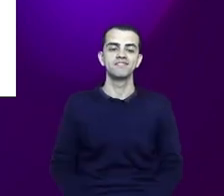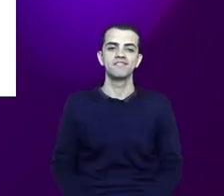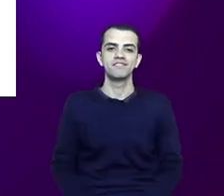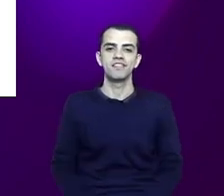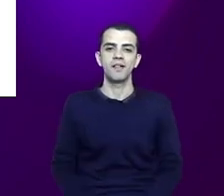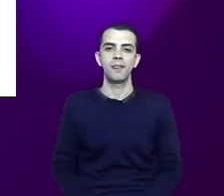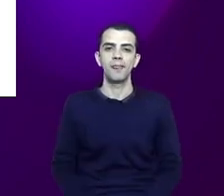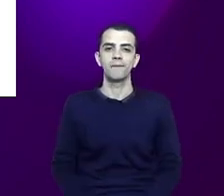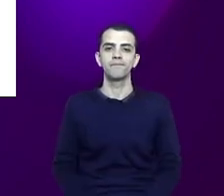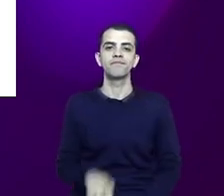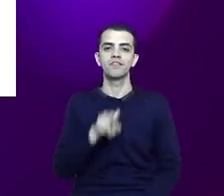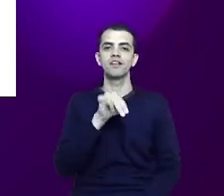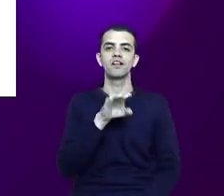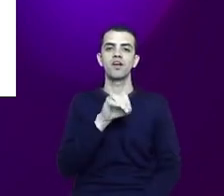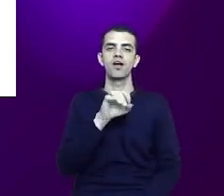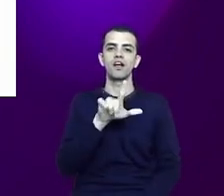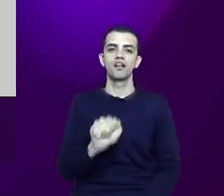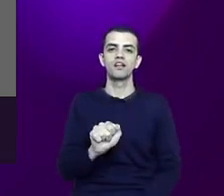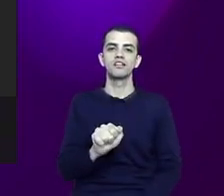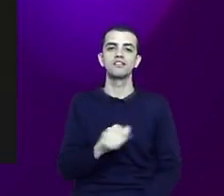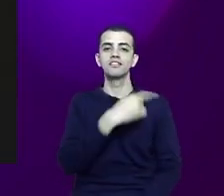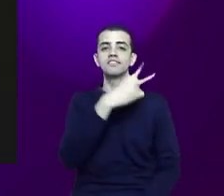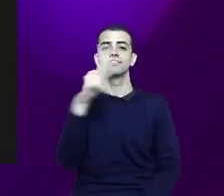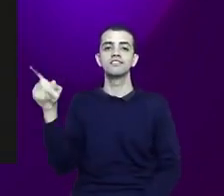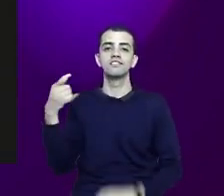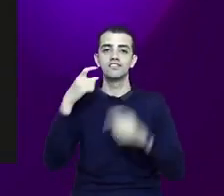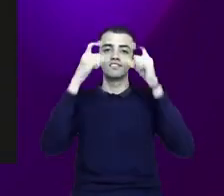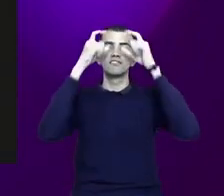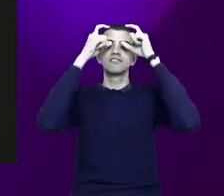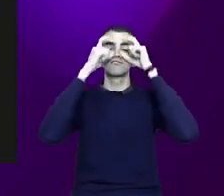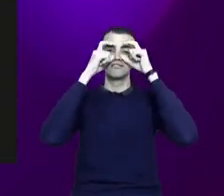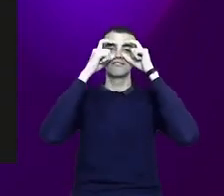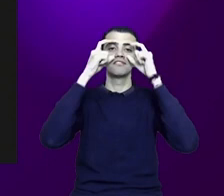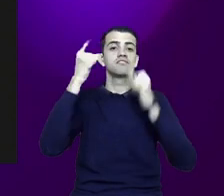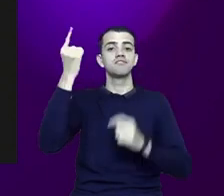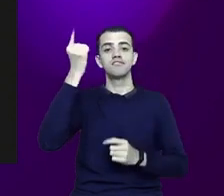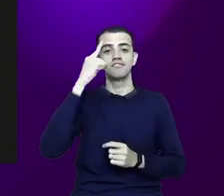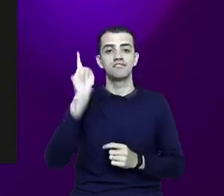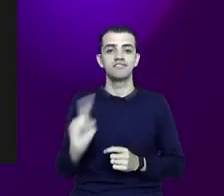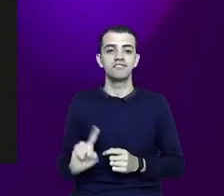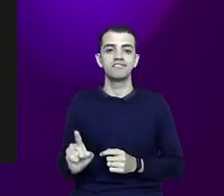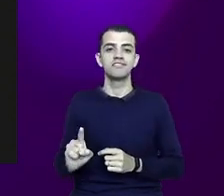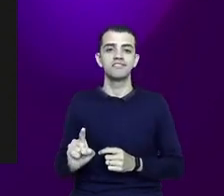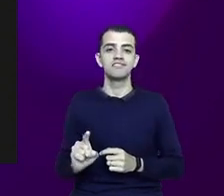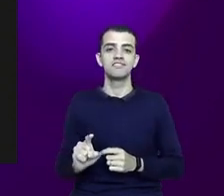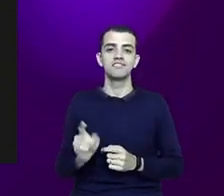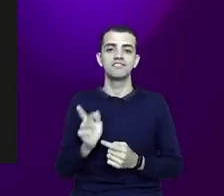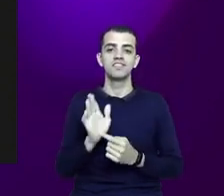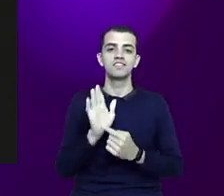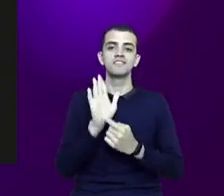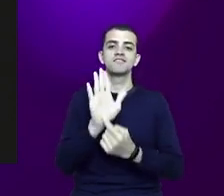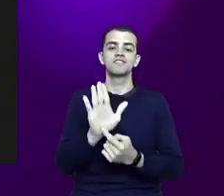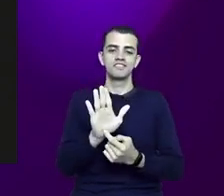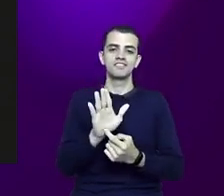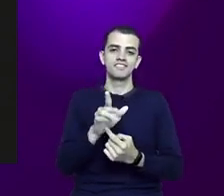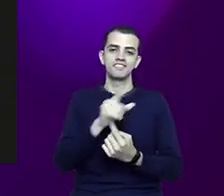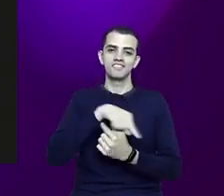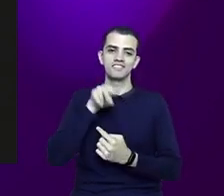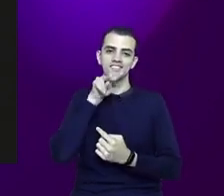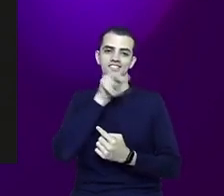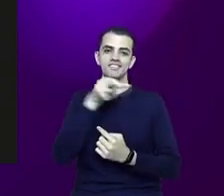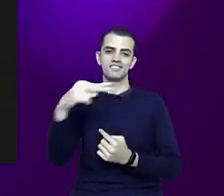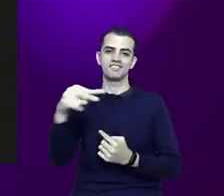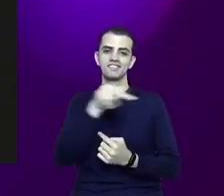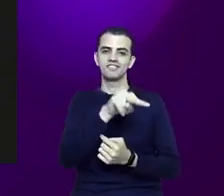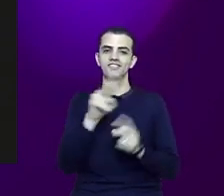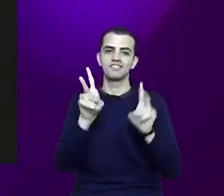Bom, Nicola, os seus óculos, que eu não conhecia você com esse aspecto, mostram a realidade do que a gente enxerga aqui também. Então, me parece